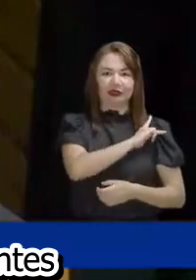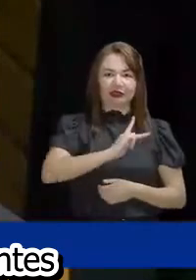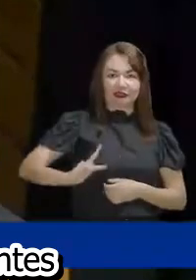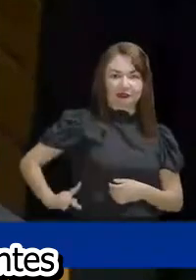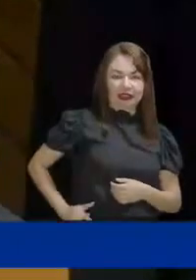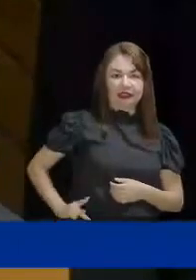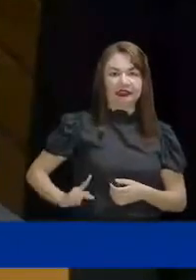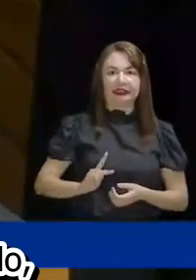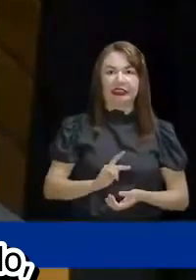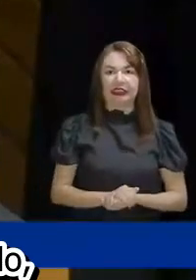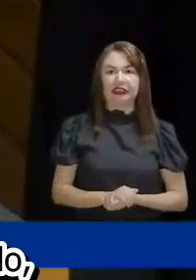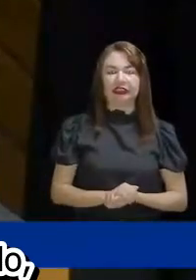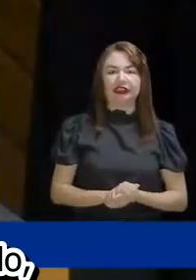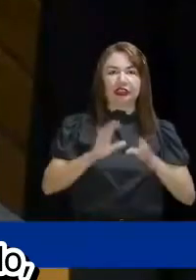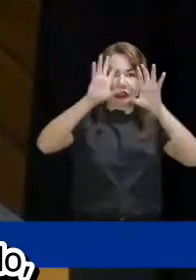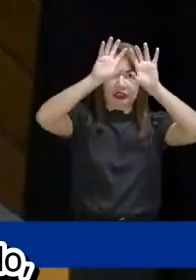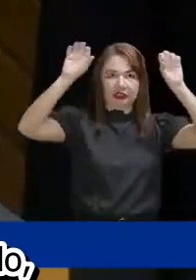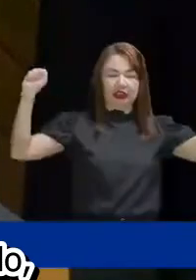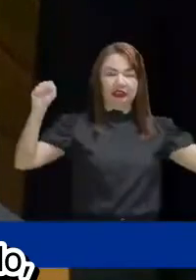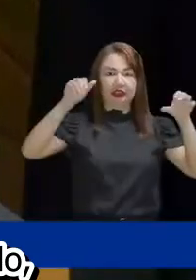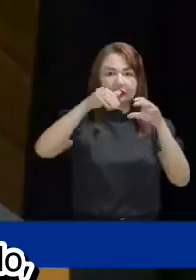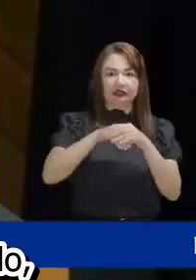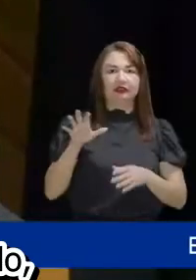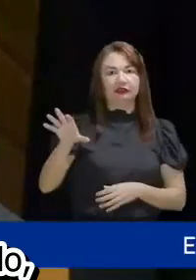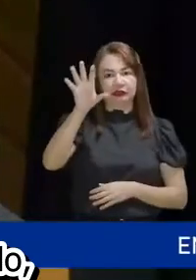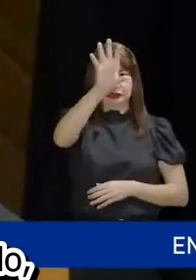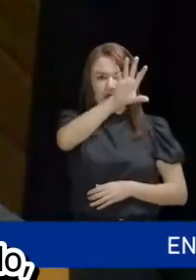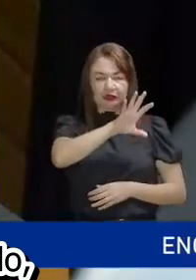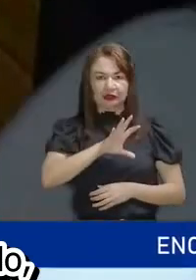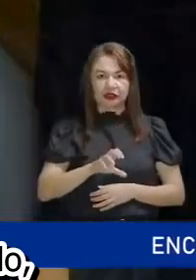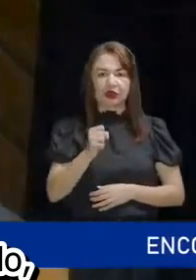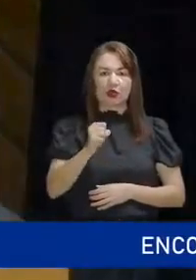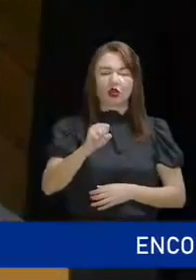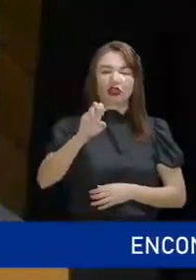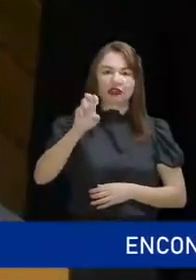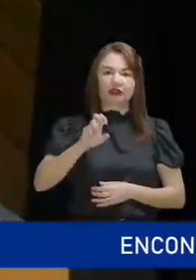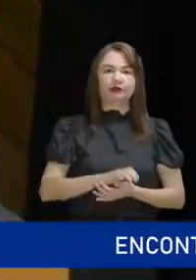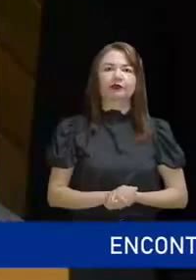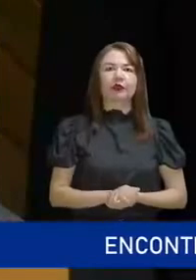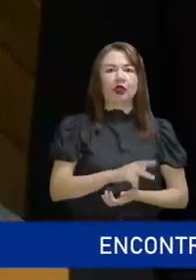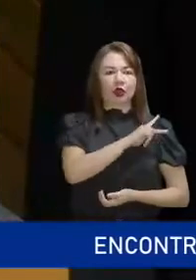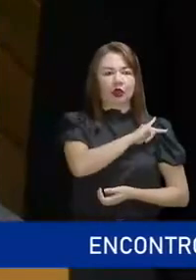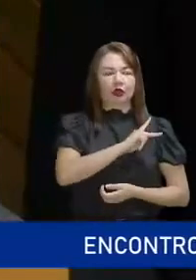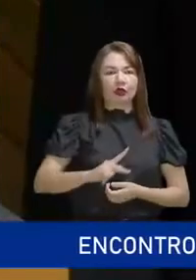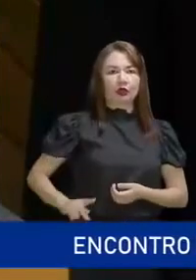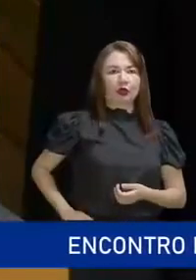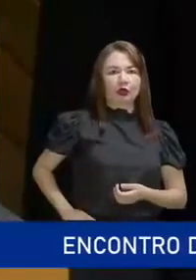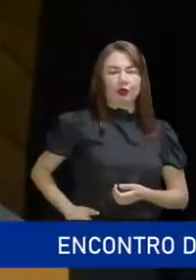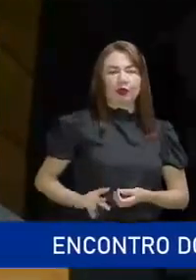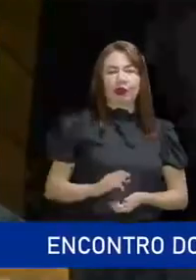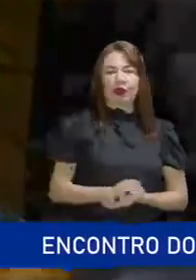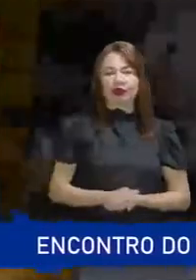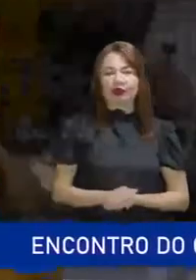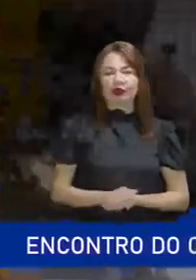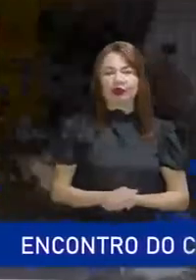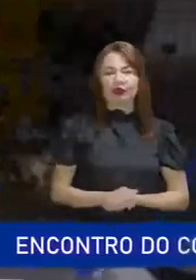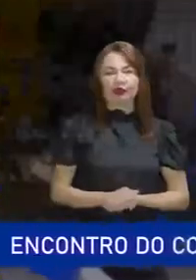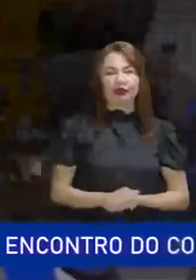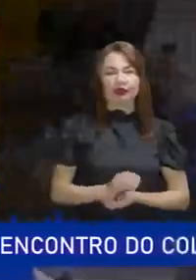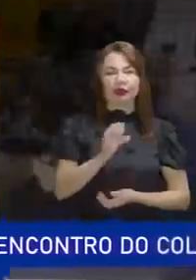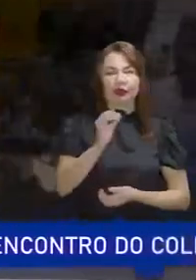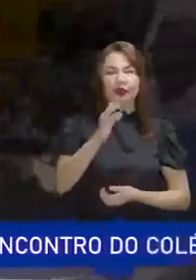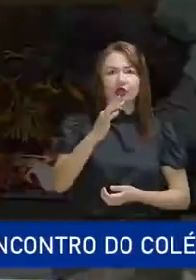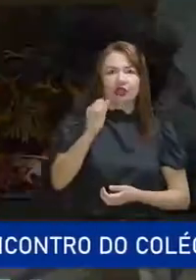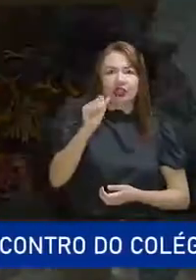de Presidentes dos Tribunais Eleitorais, o presidente do colegiado desembargador, Otávio Boccalini.